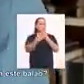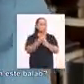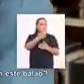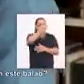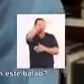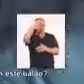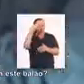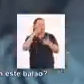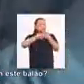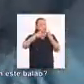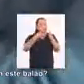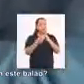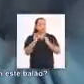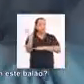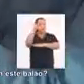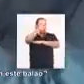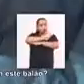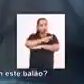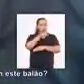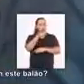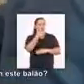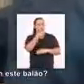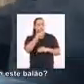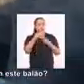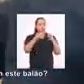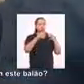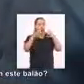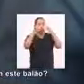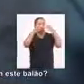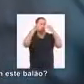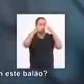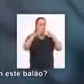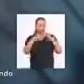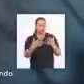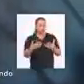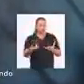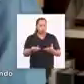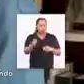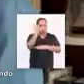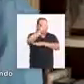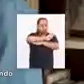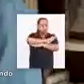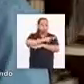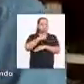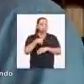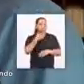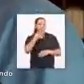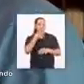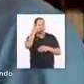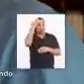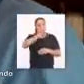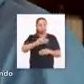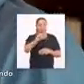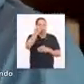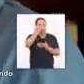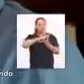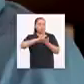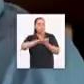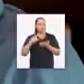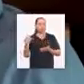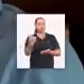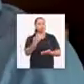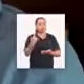para Bagé, né, ele ter caído ou descido em Bagé com este balão. Eu digo, é a prova de que ninguém consegue dar volta ao